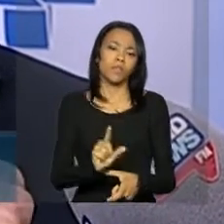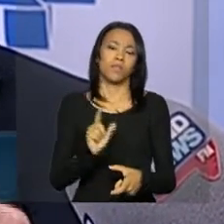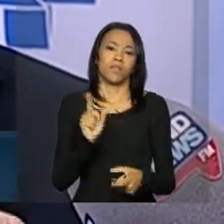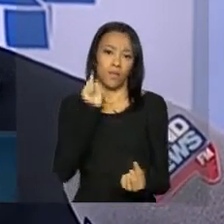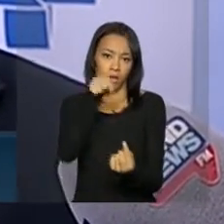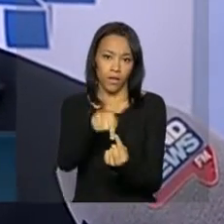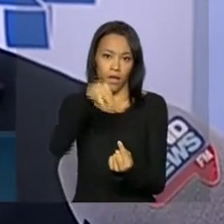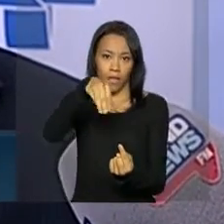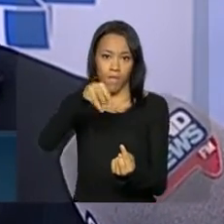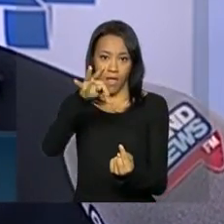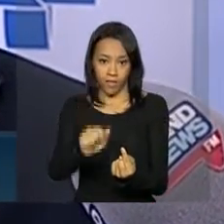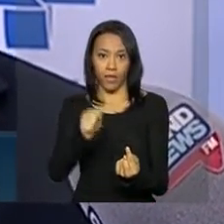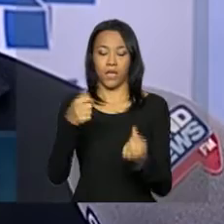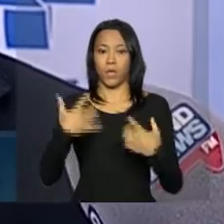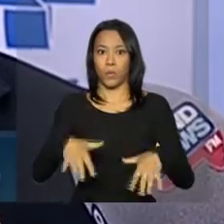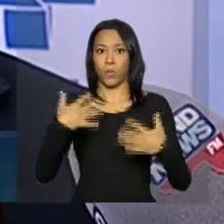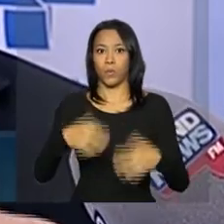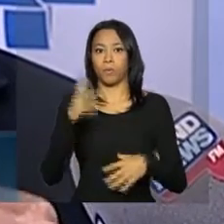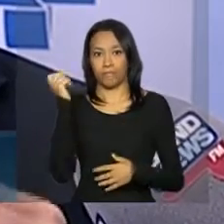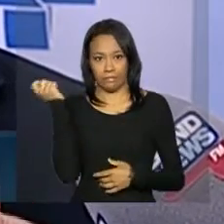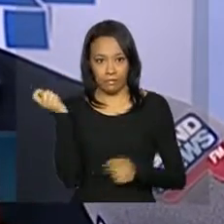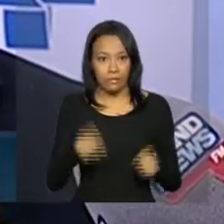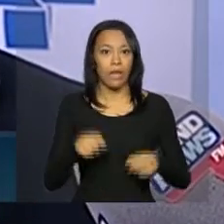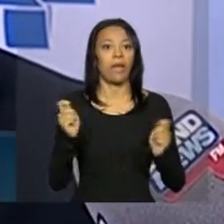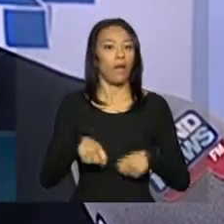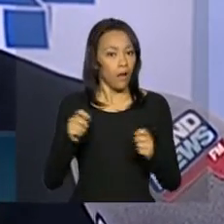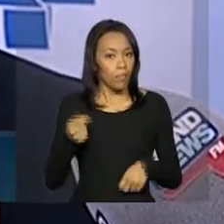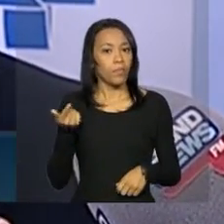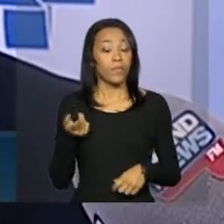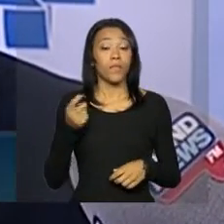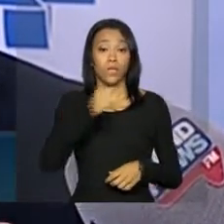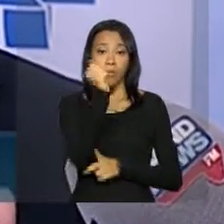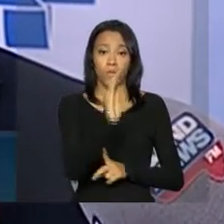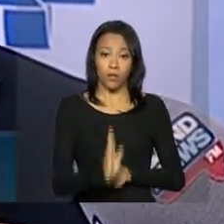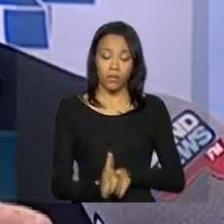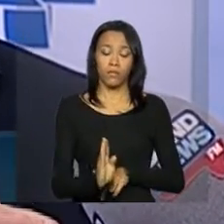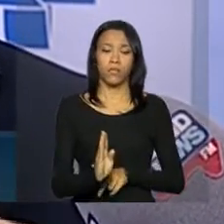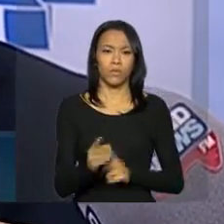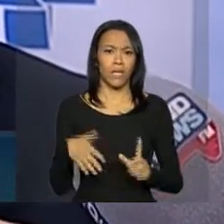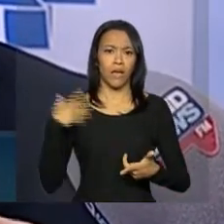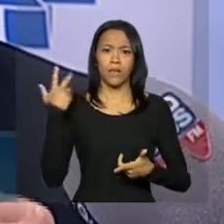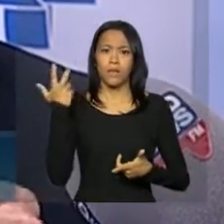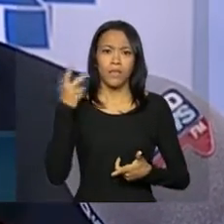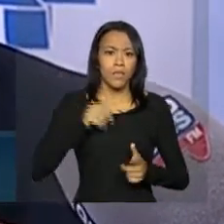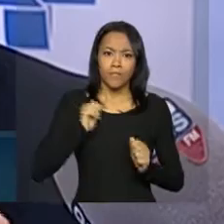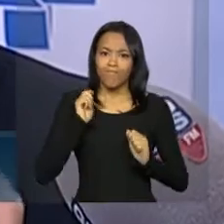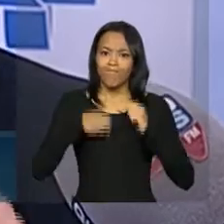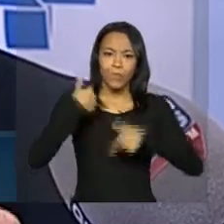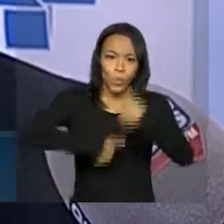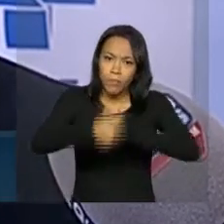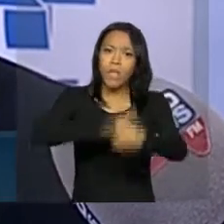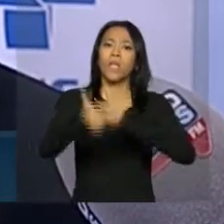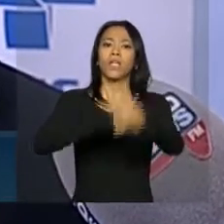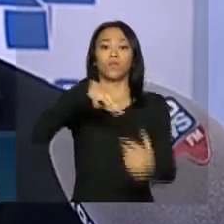meta ambiciosa, absolutamente exequível, que o Brasil está nessa corrida mundial e eu acredito